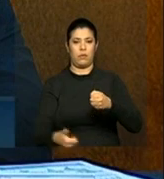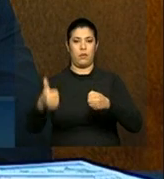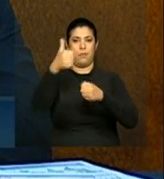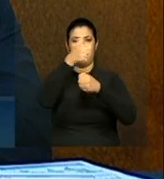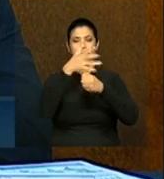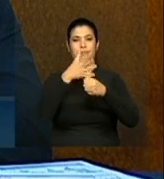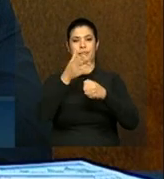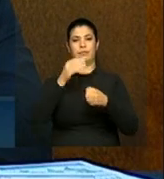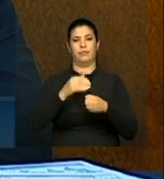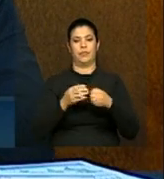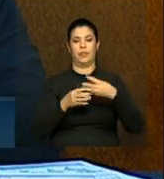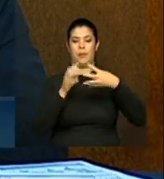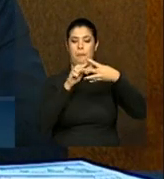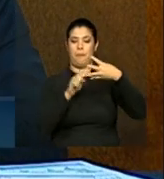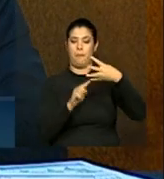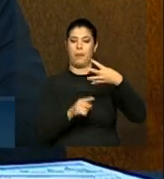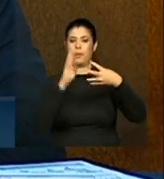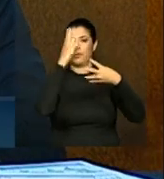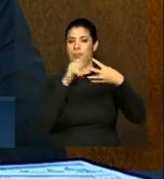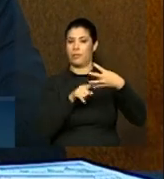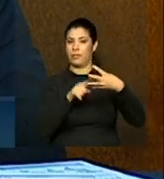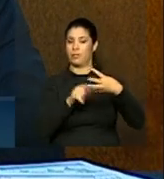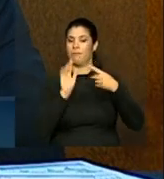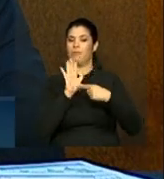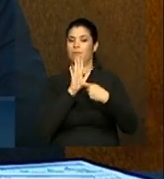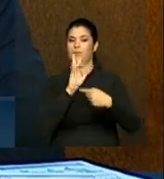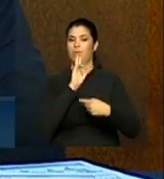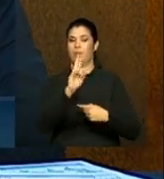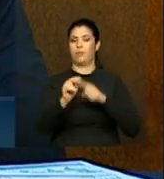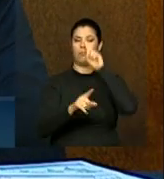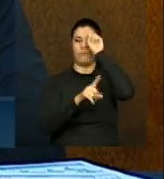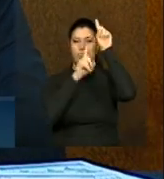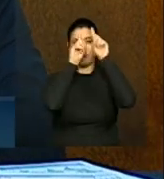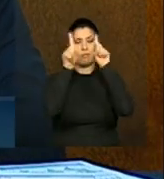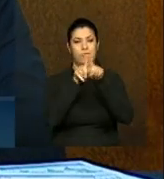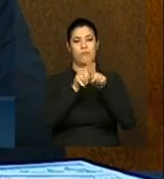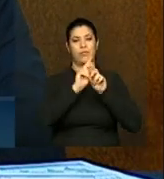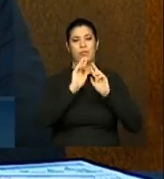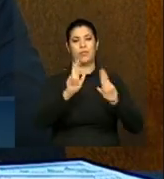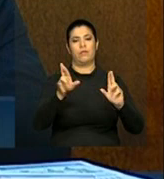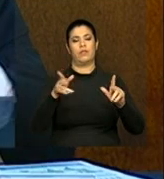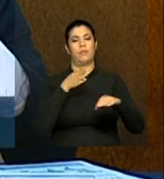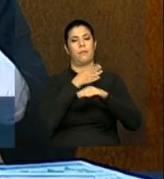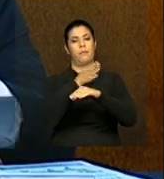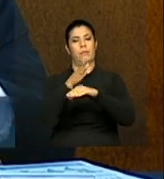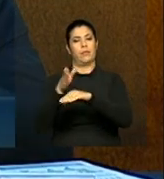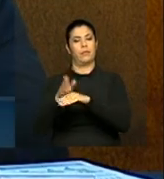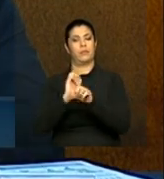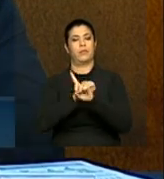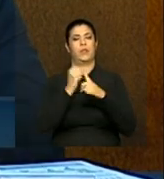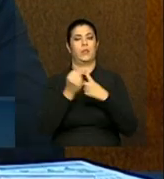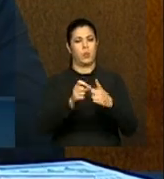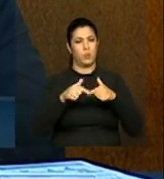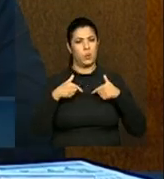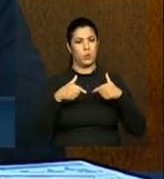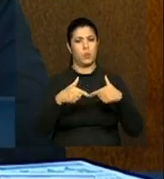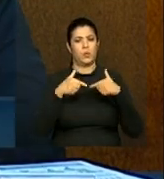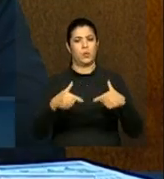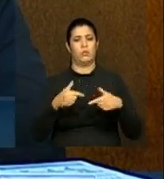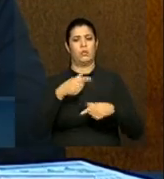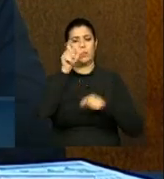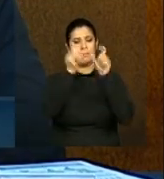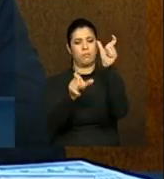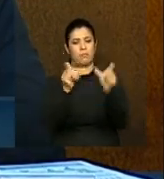certamente isso é fruto da democracia brasileira, isso é fruto de instâncias de participação social, isso é fruto da luta da sociedade